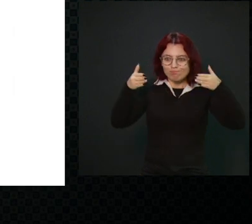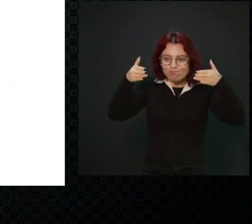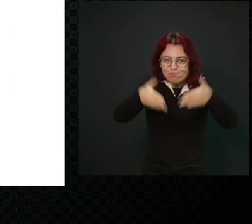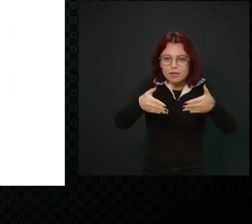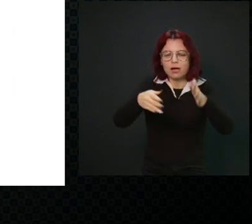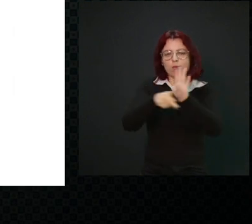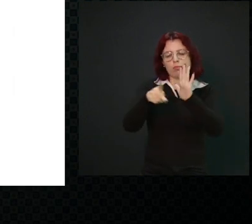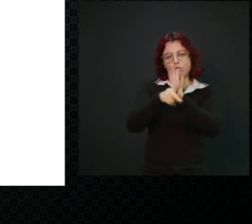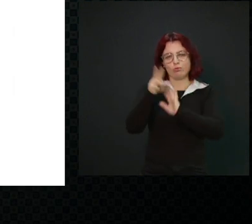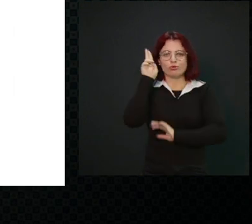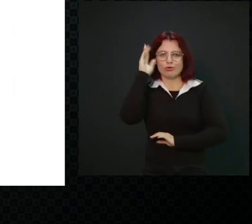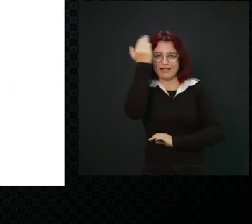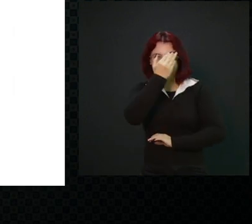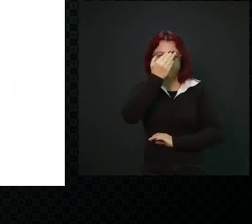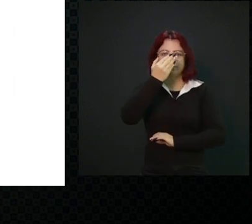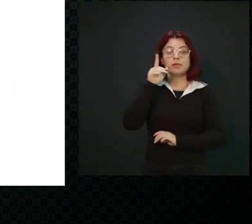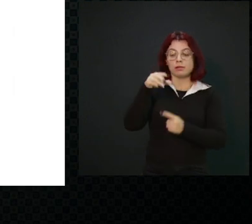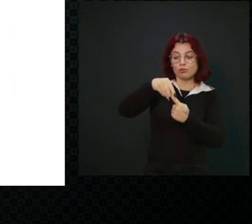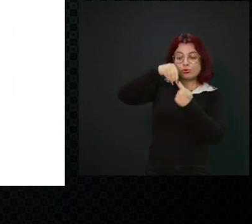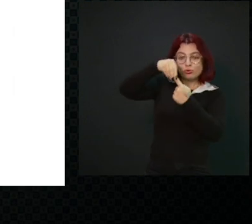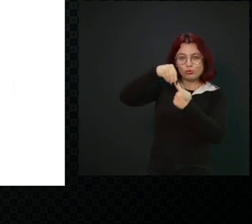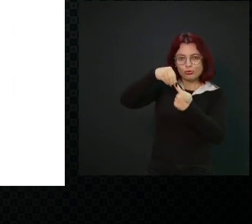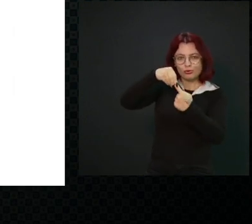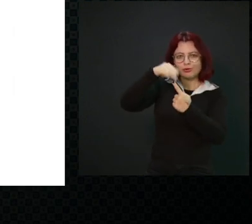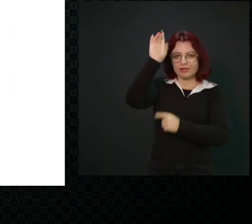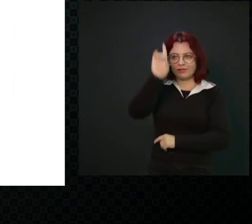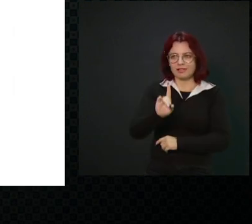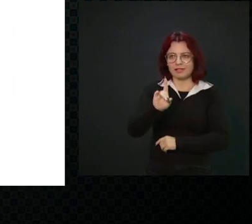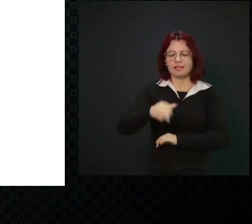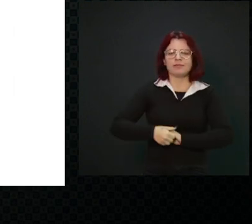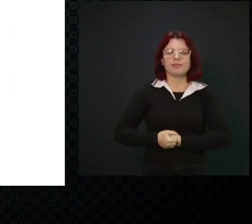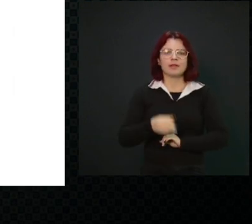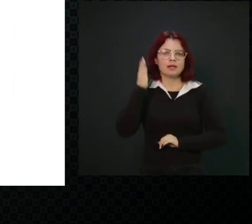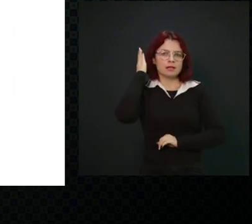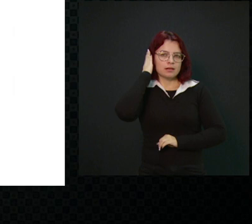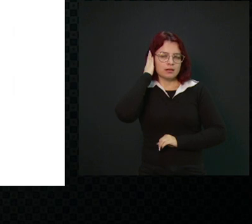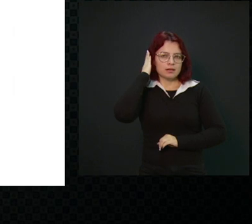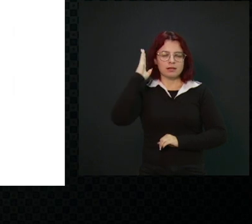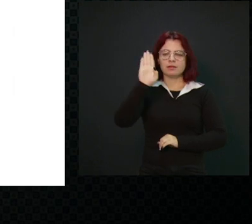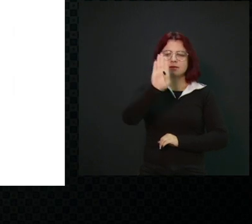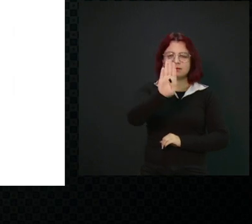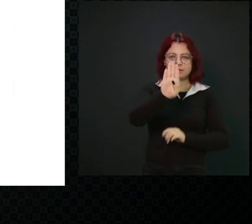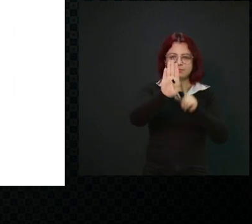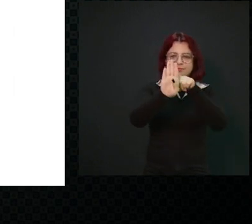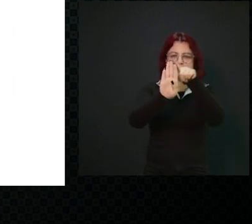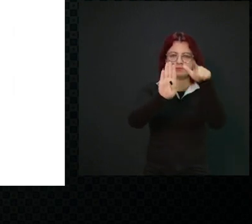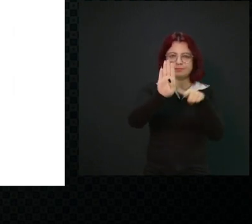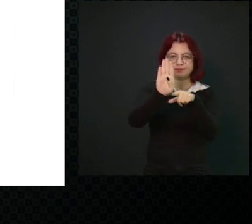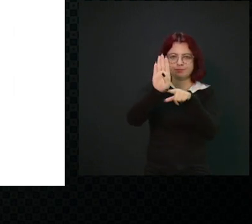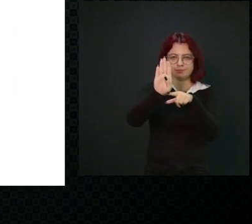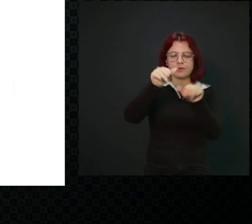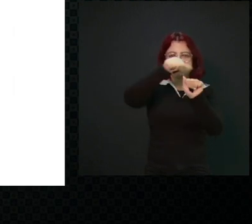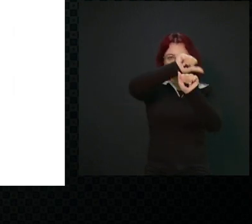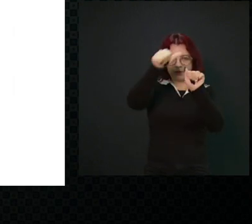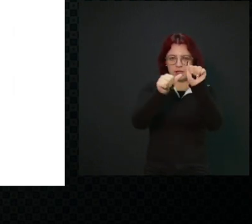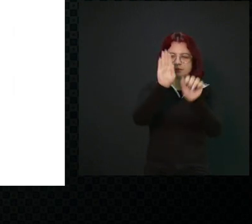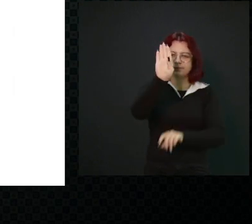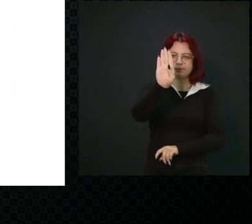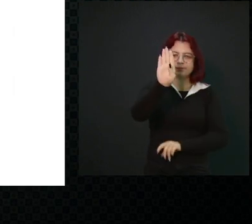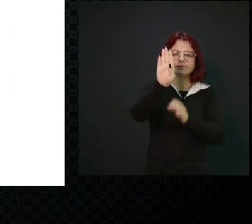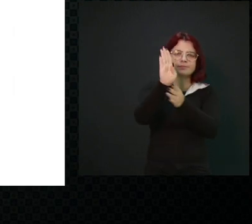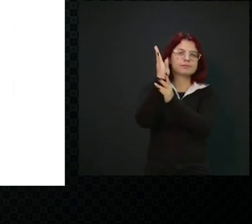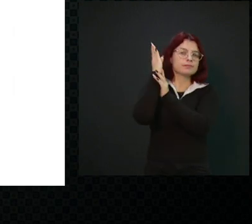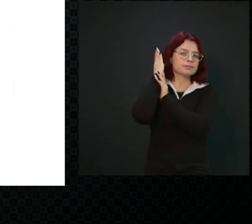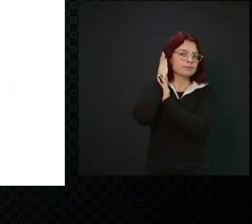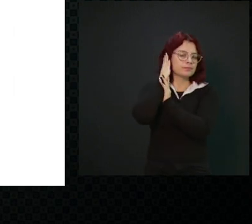mesmo como única deficiência. Um sinal, né, ele tem um movimento, a configuração de mão em B, que sai aqui da orelha. Então,